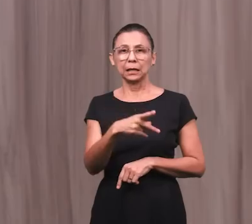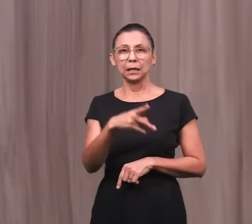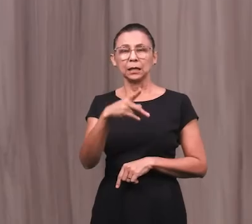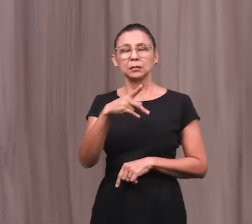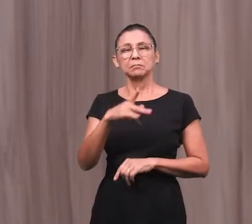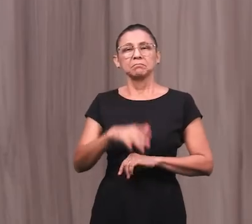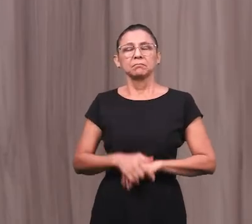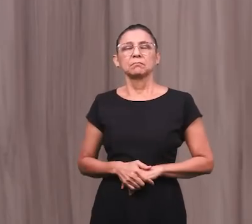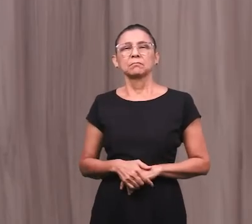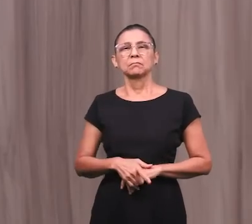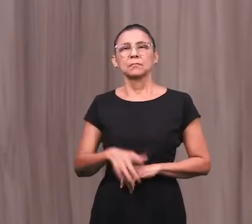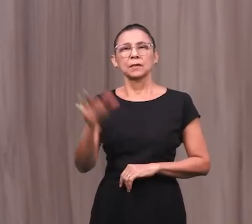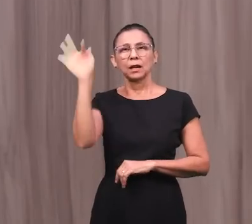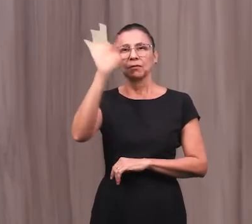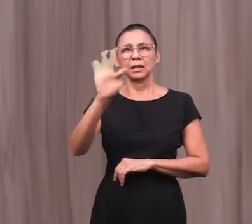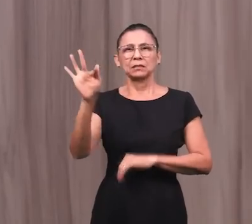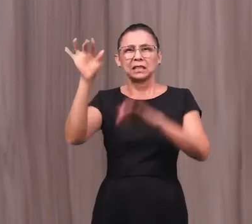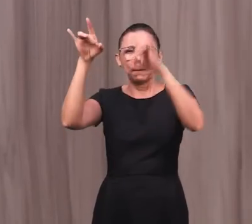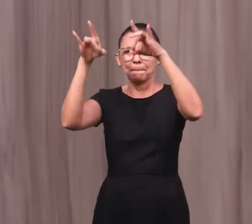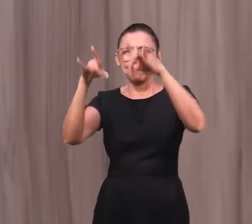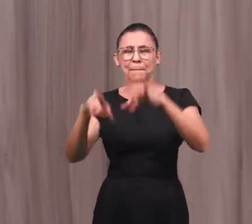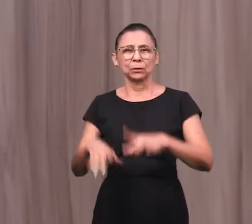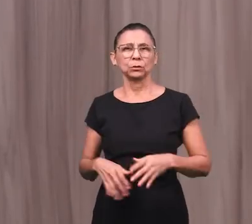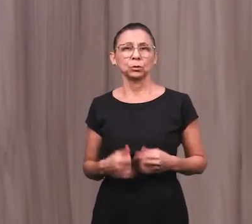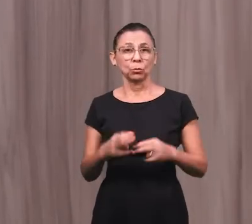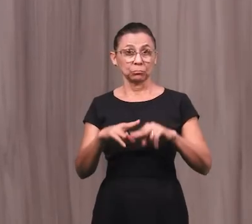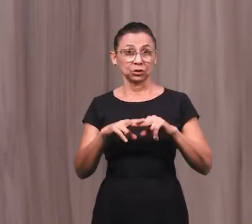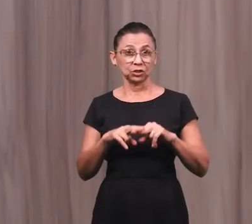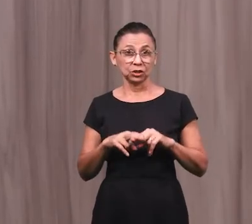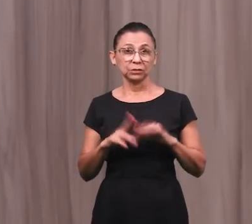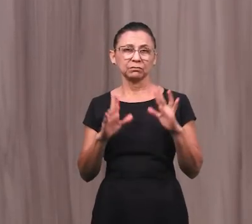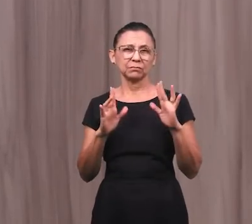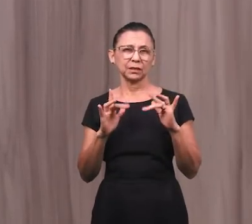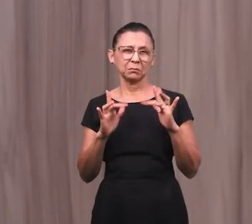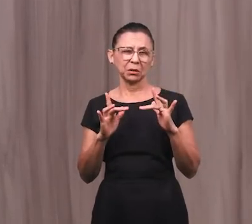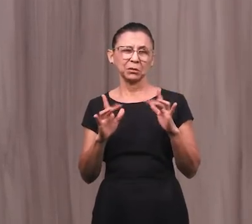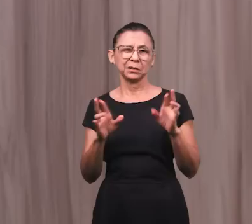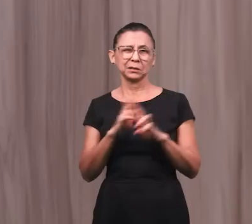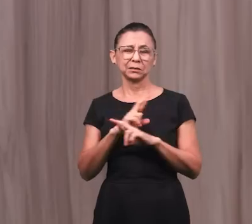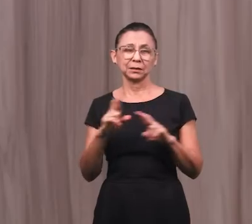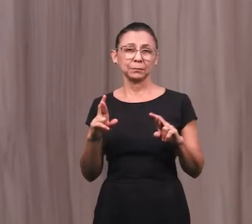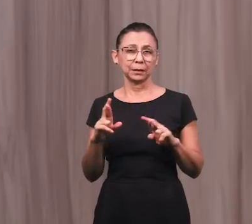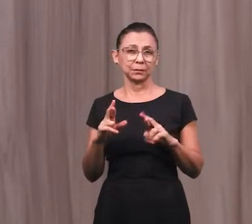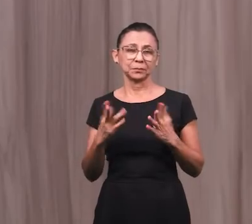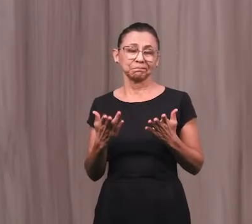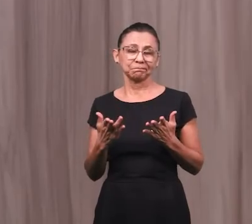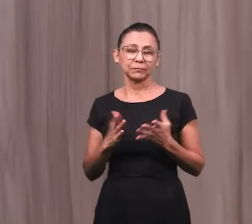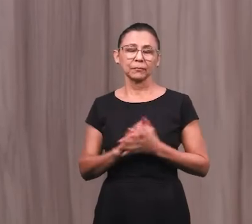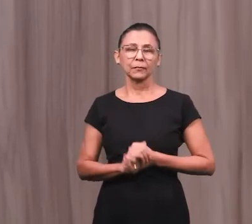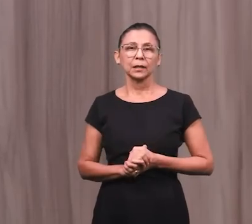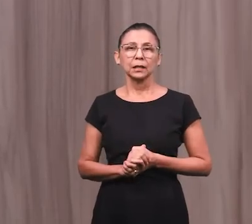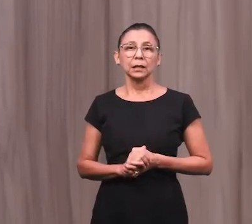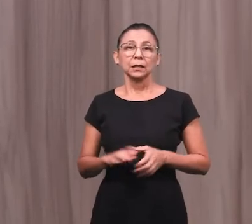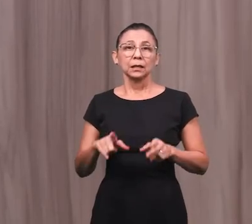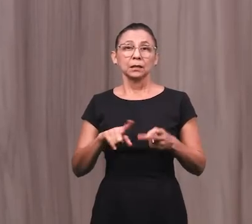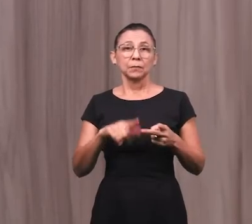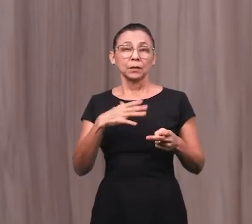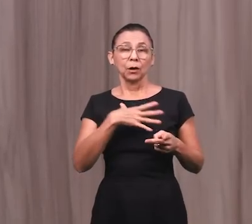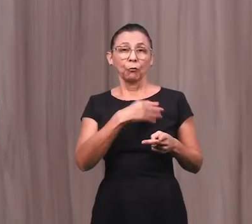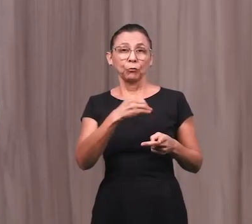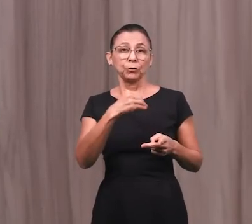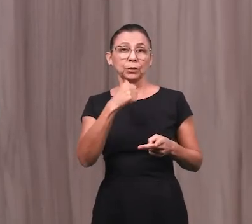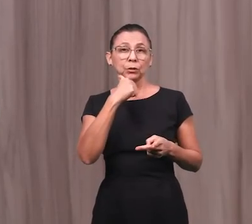faculdade por causa de um relacionamento que ela começou. E o seu filho, que está